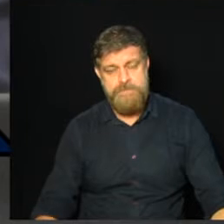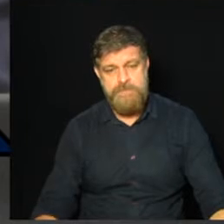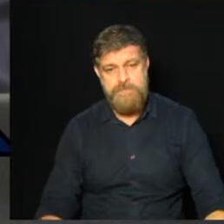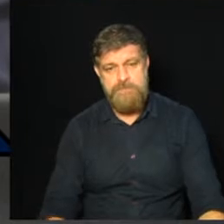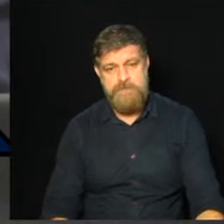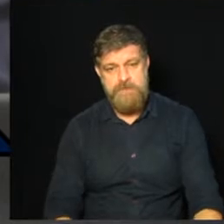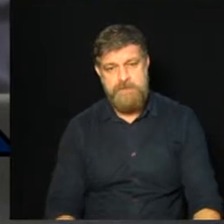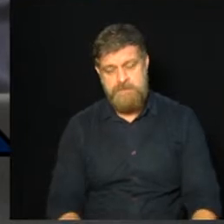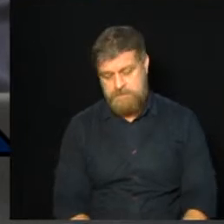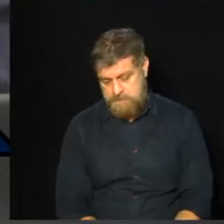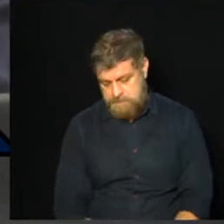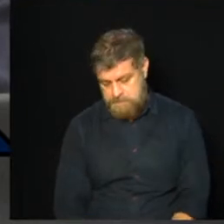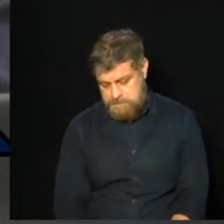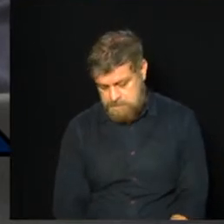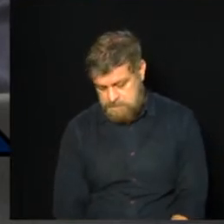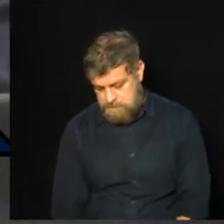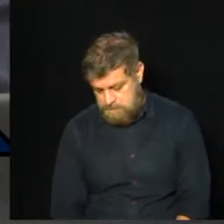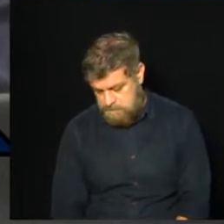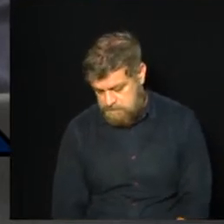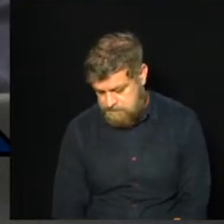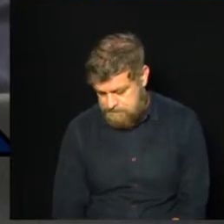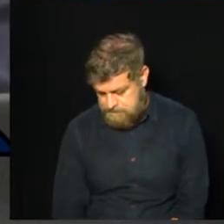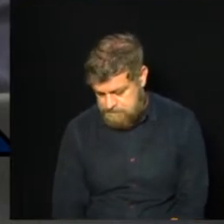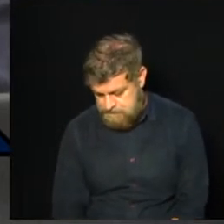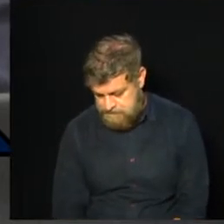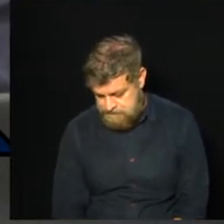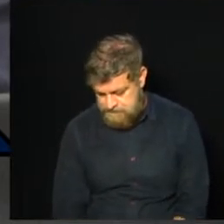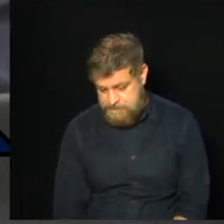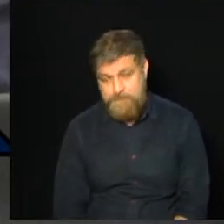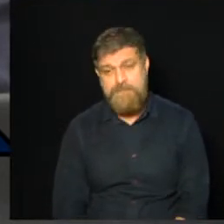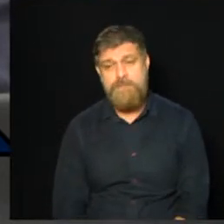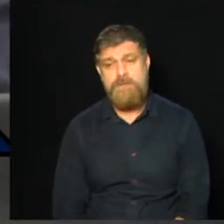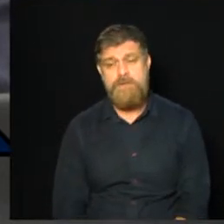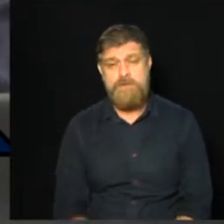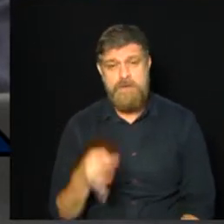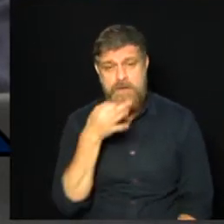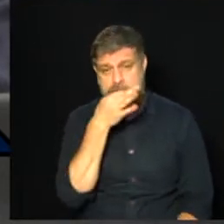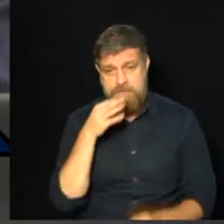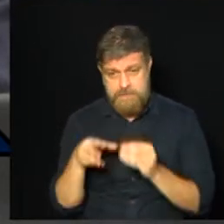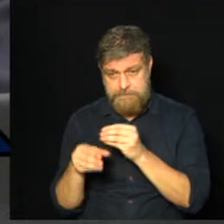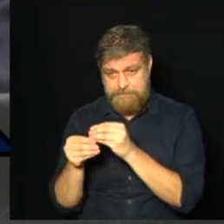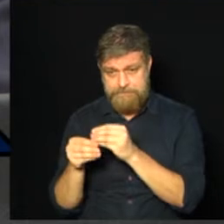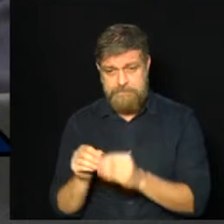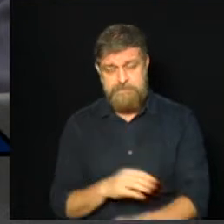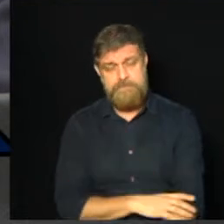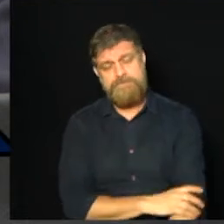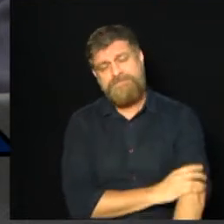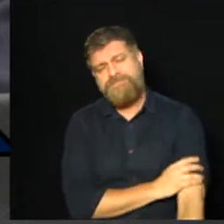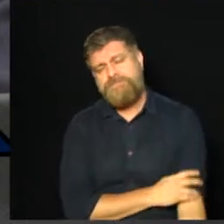Só para ir para os finalmente aqui,